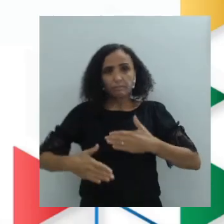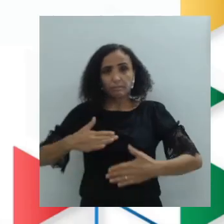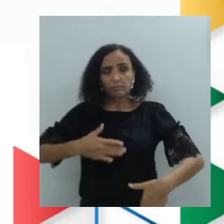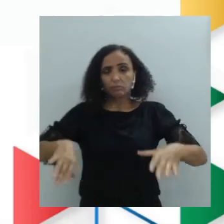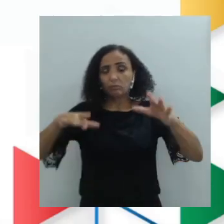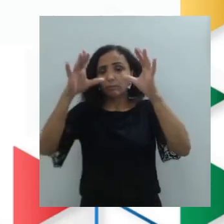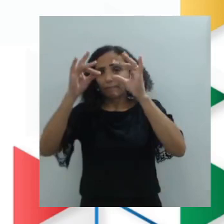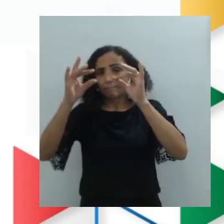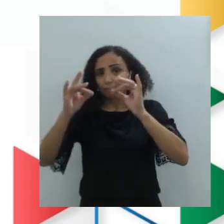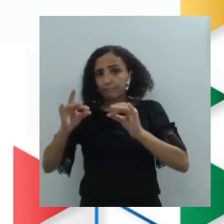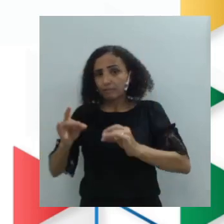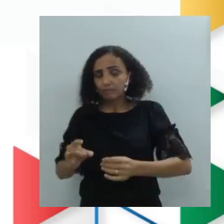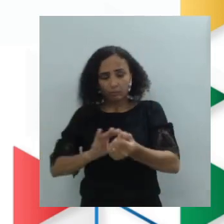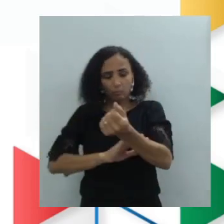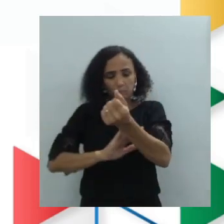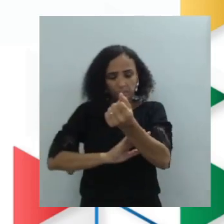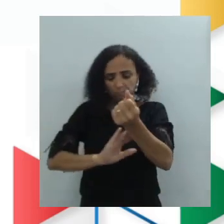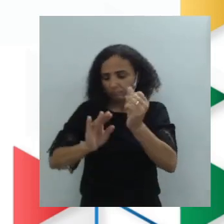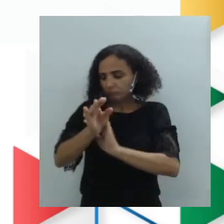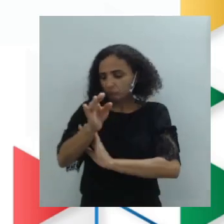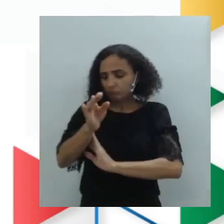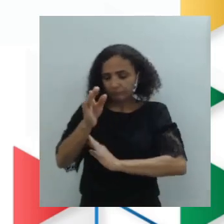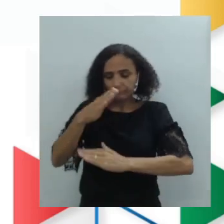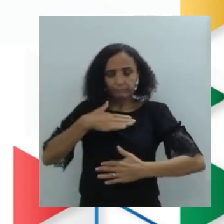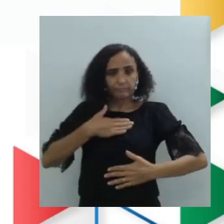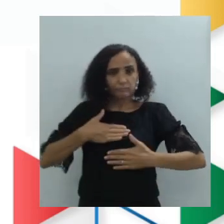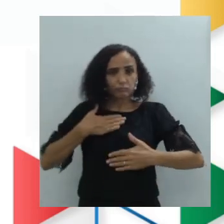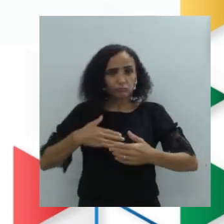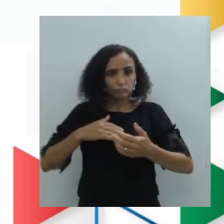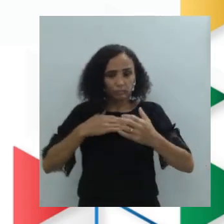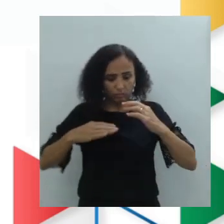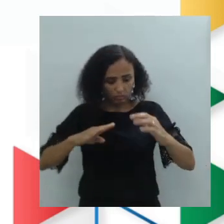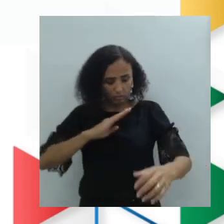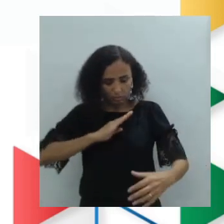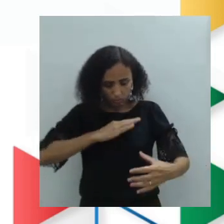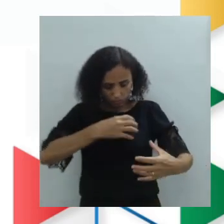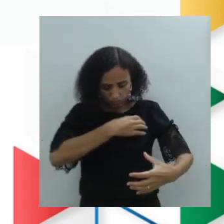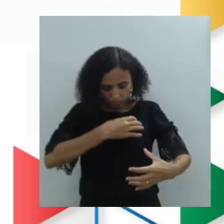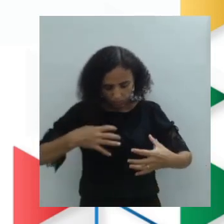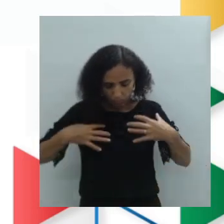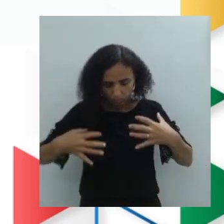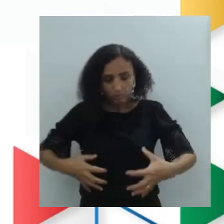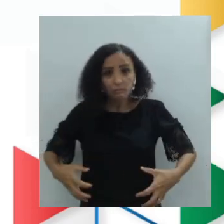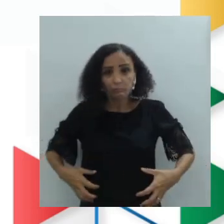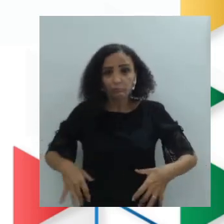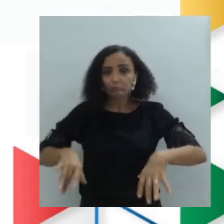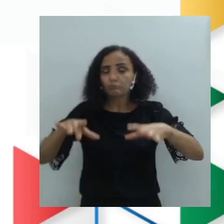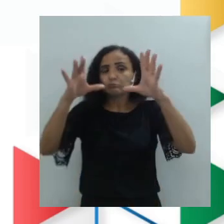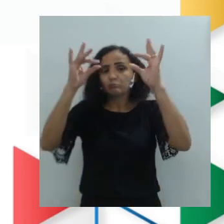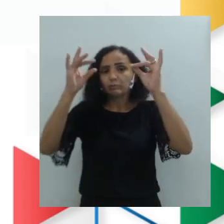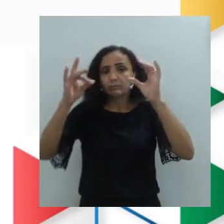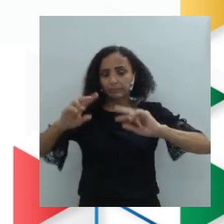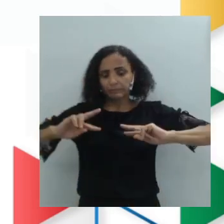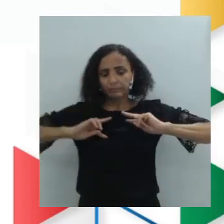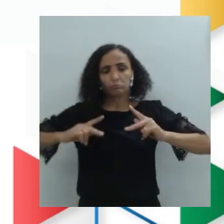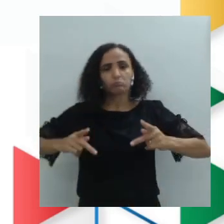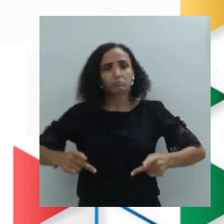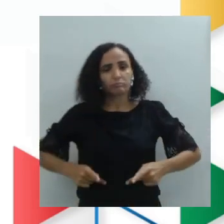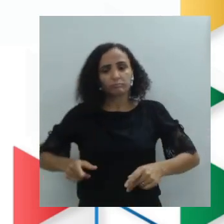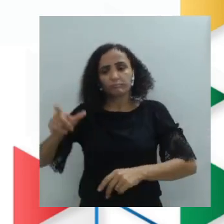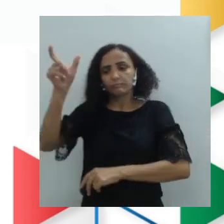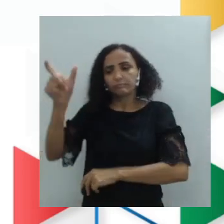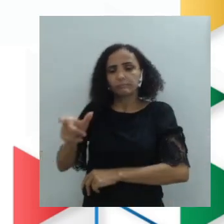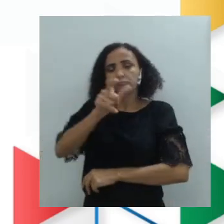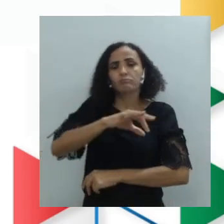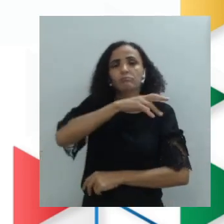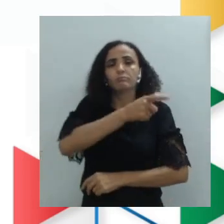forma o tecido ele forma os órgãos o sistema o organismo. Então existe